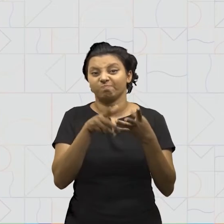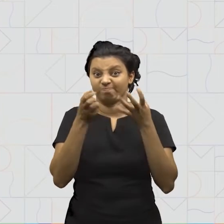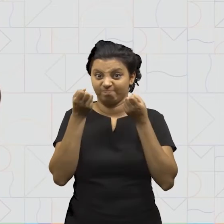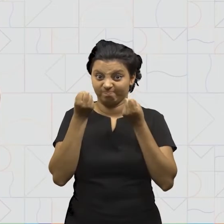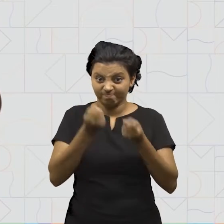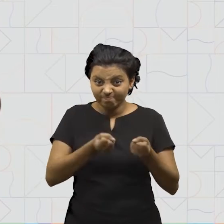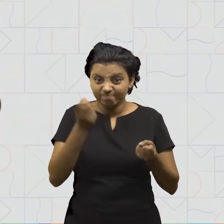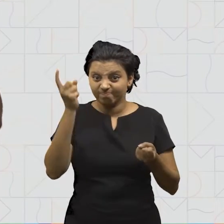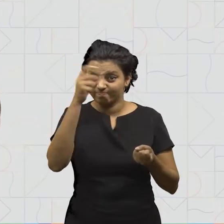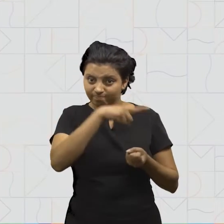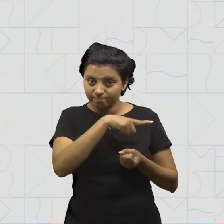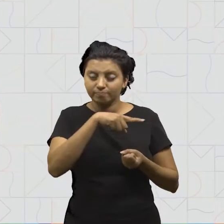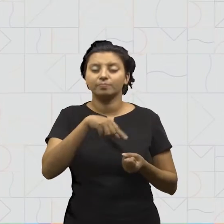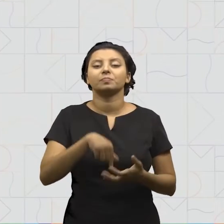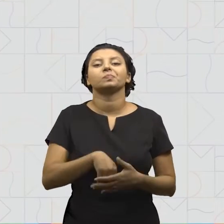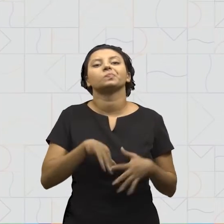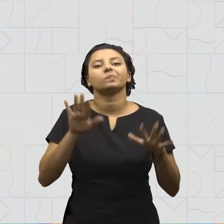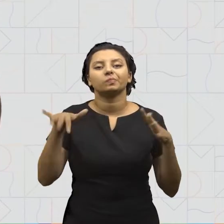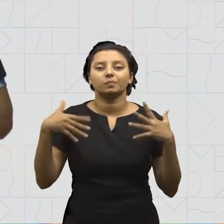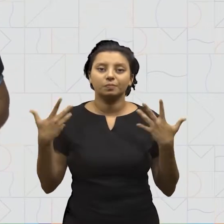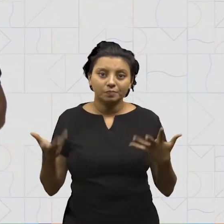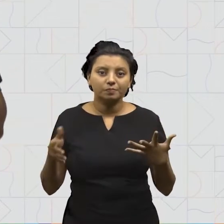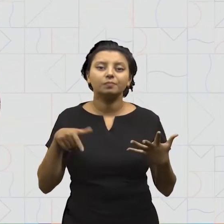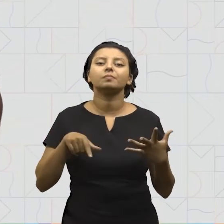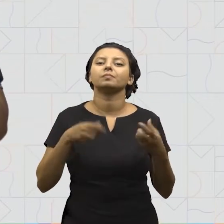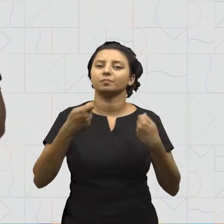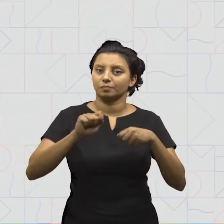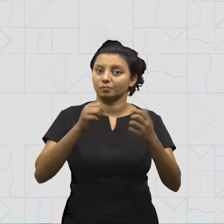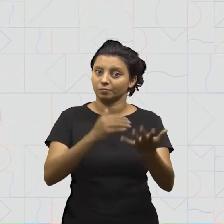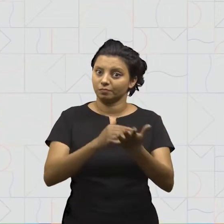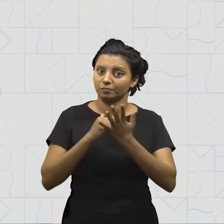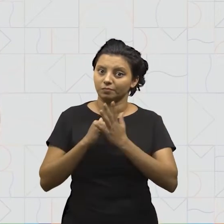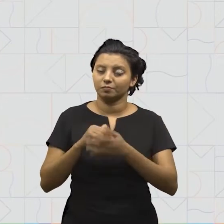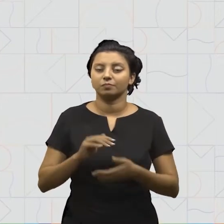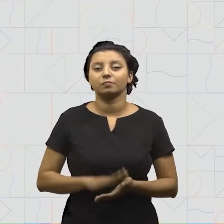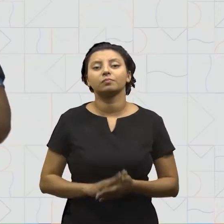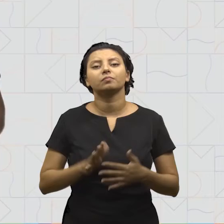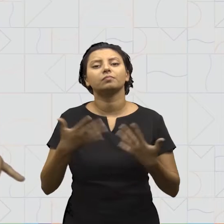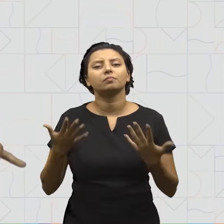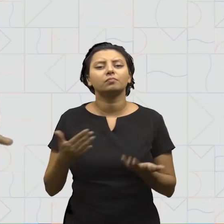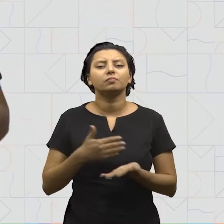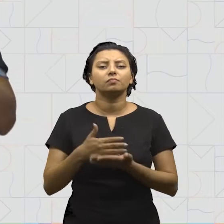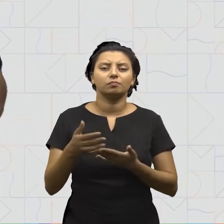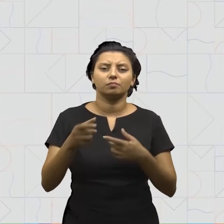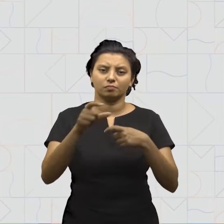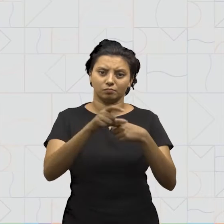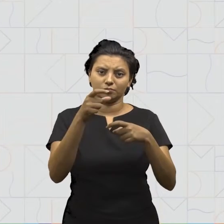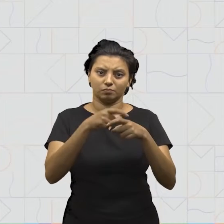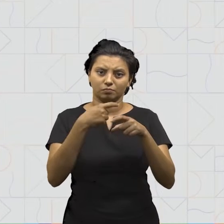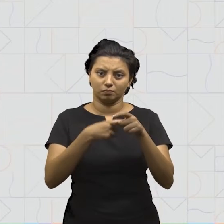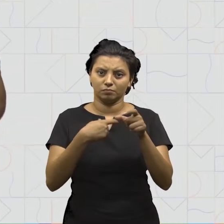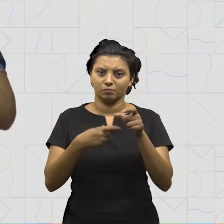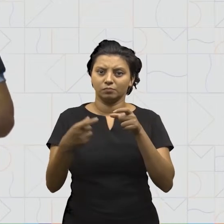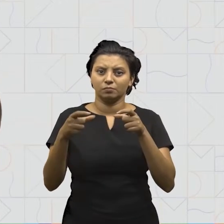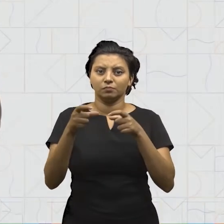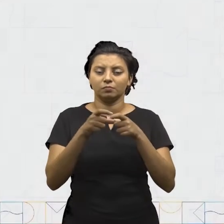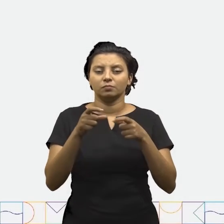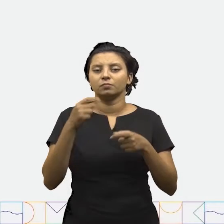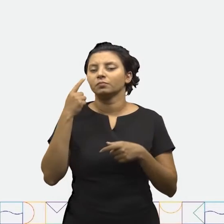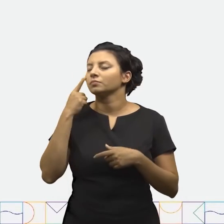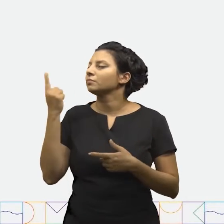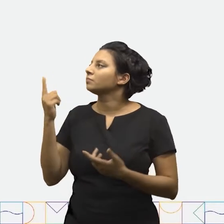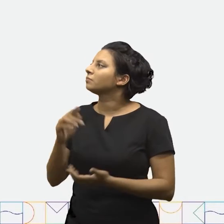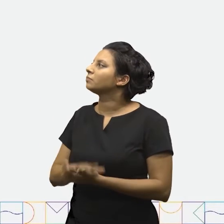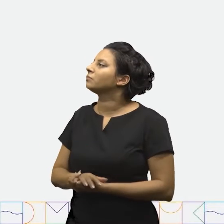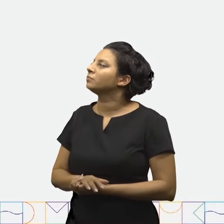e o nível difícil. Então, eu vou precisar da sua ajuda. Vamos lá montar o primeiro quebra-cabeça.